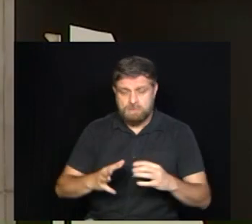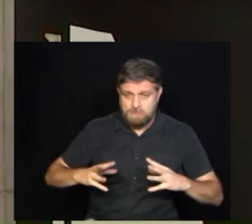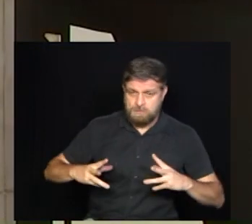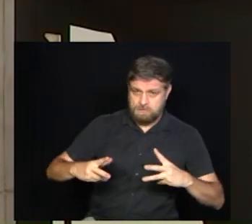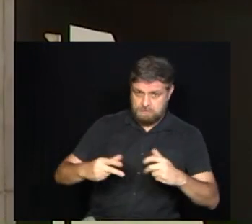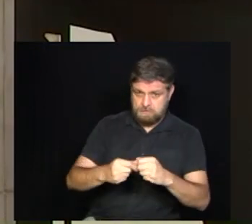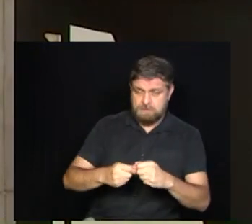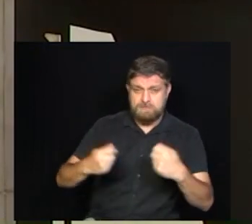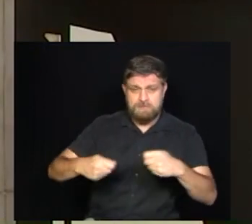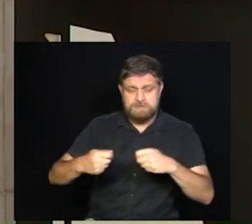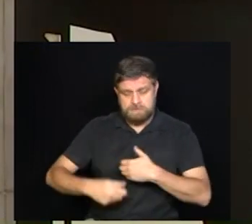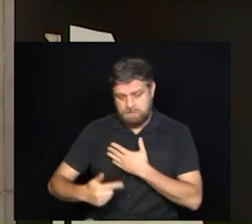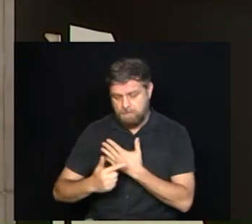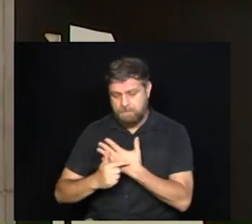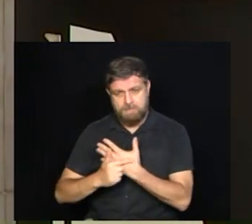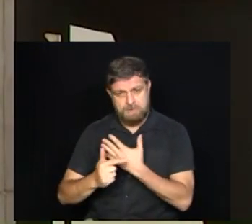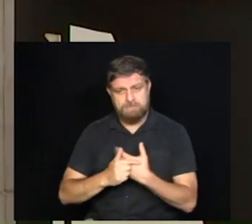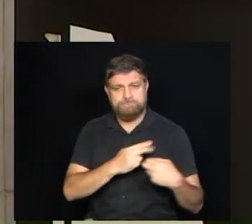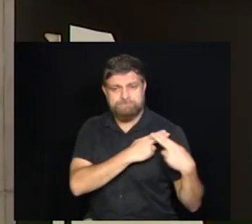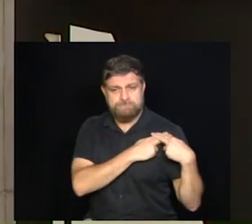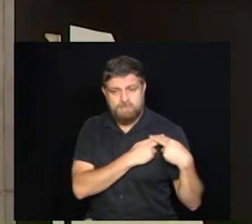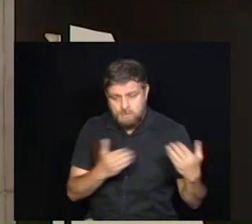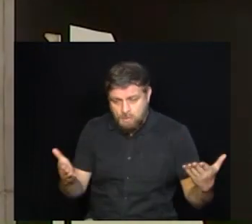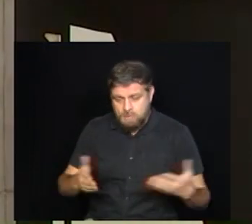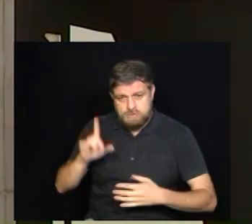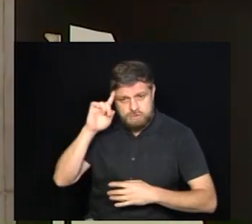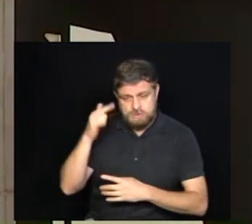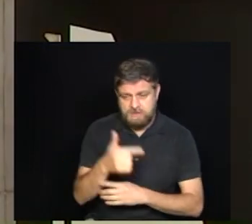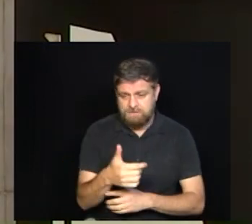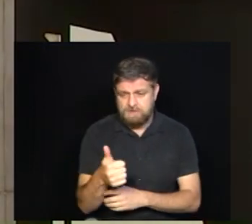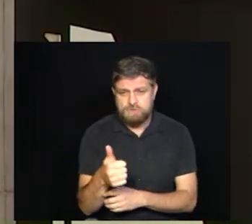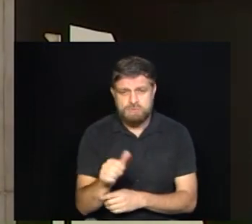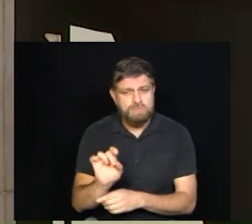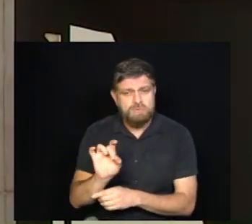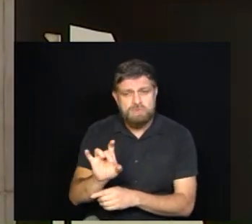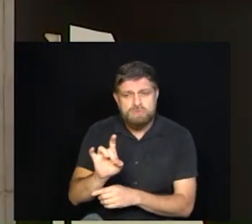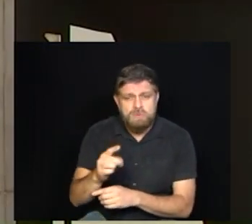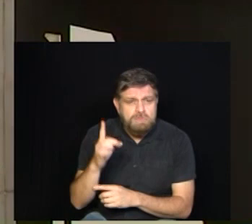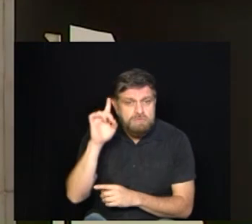que desenvolver esse papel. E hoje, no dia 21, mais do que apenas um